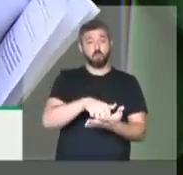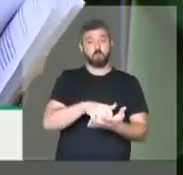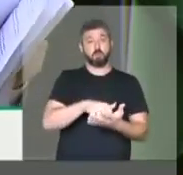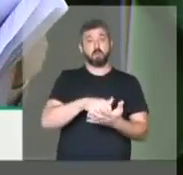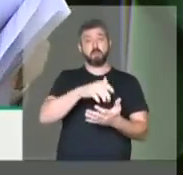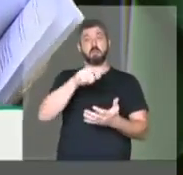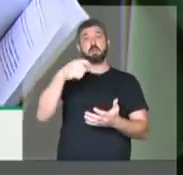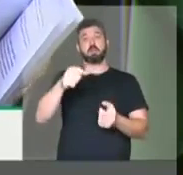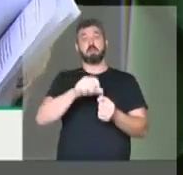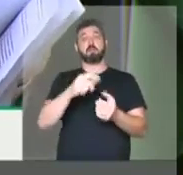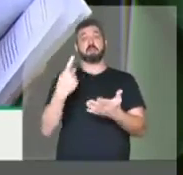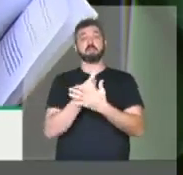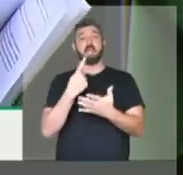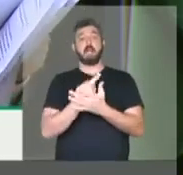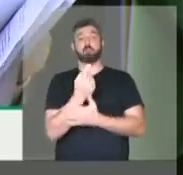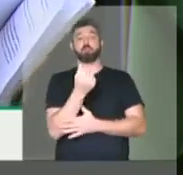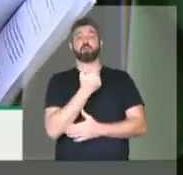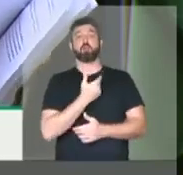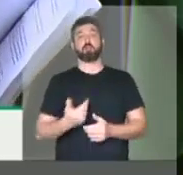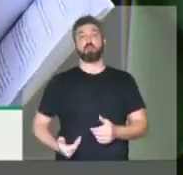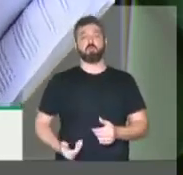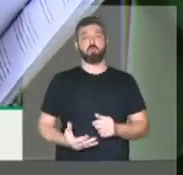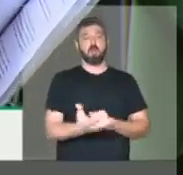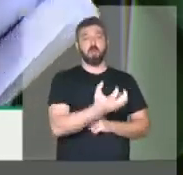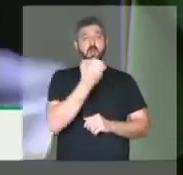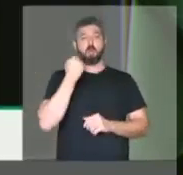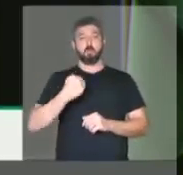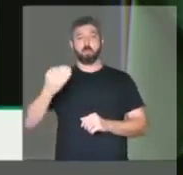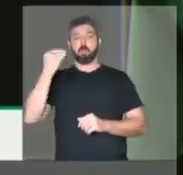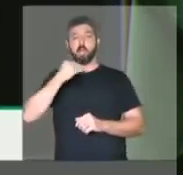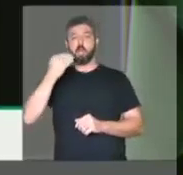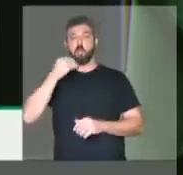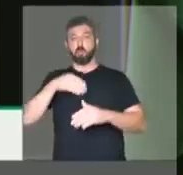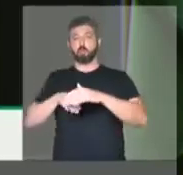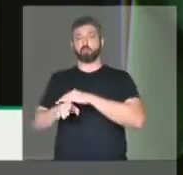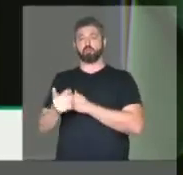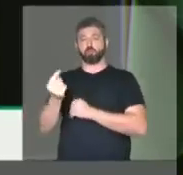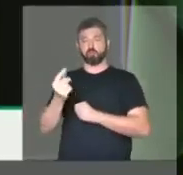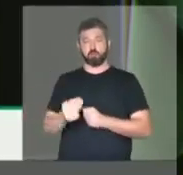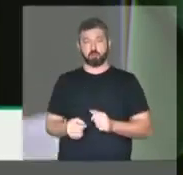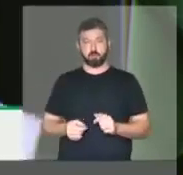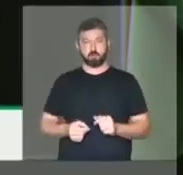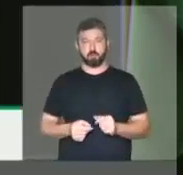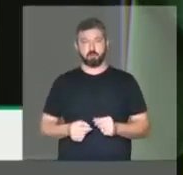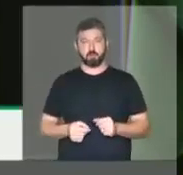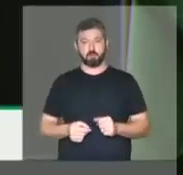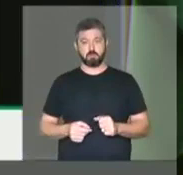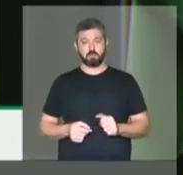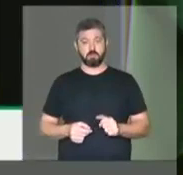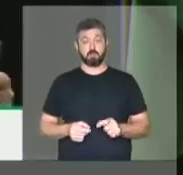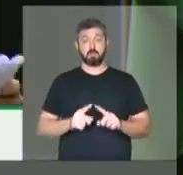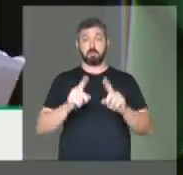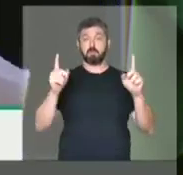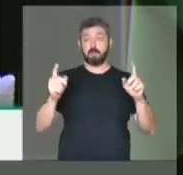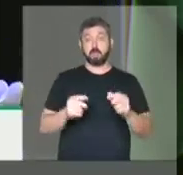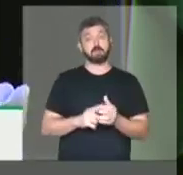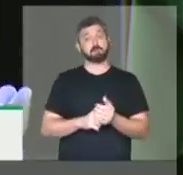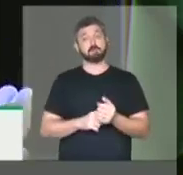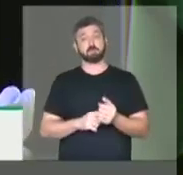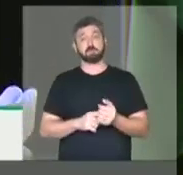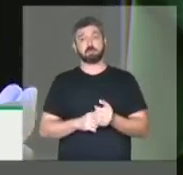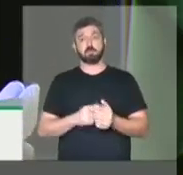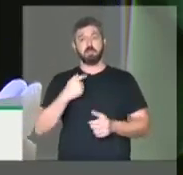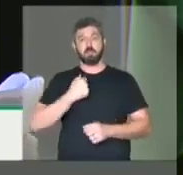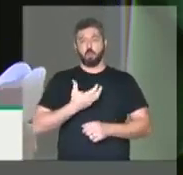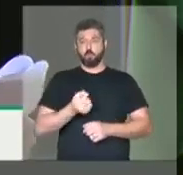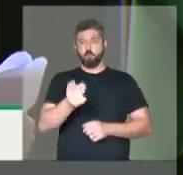os malversadores de dinheiro público, recuperando bilhões de reais aos cofres do Estado brasileiro. Por outro lado, não